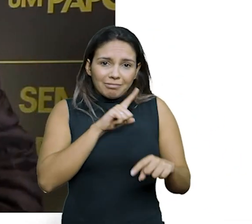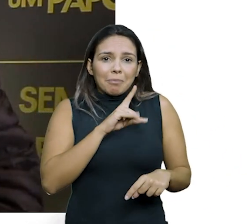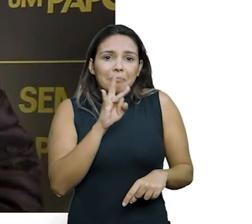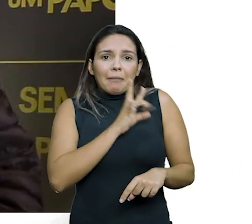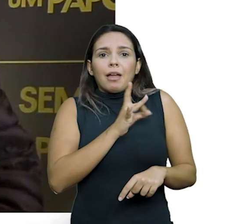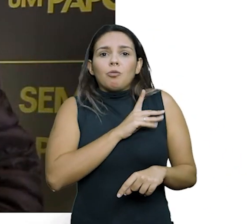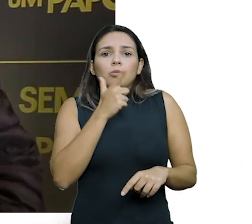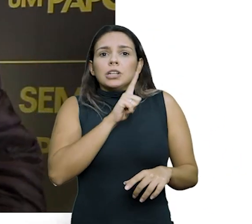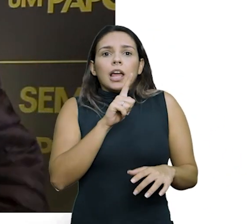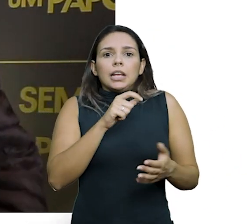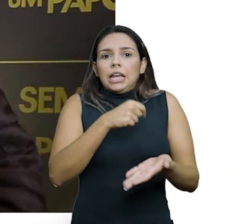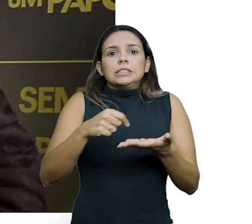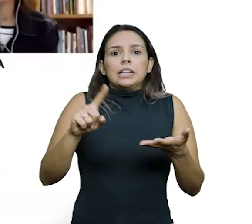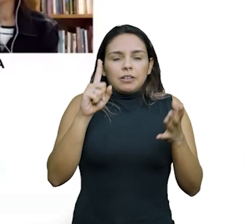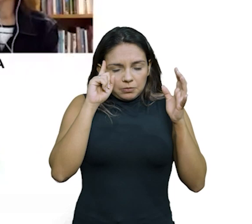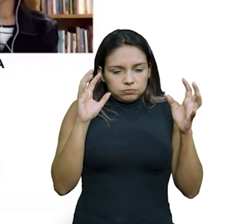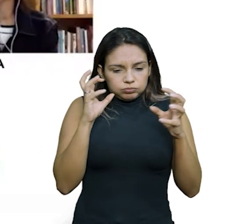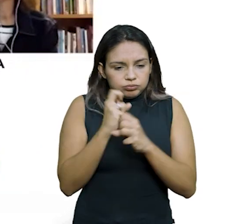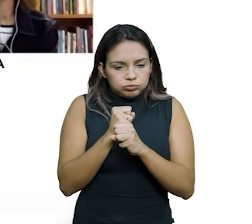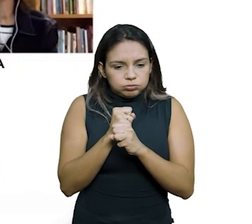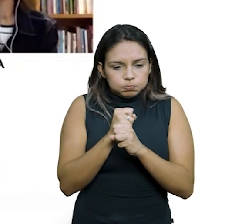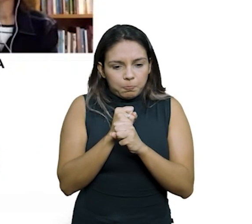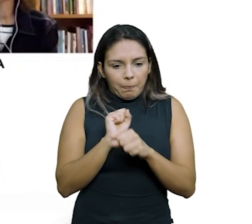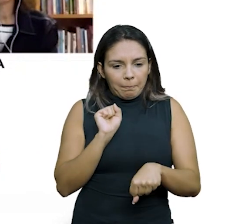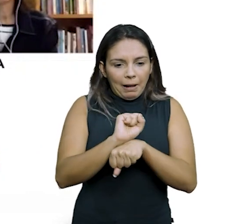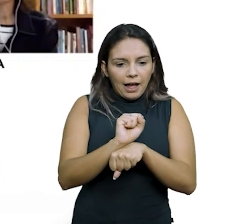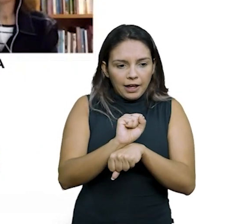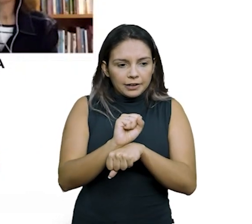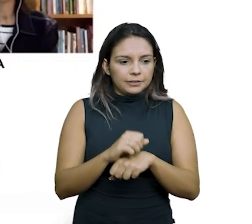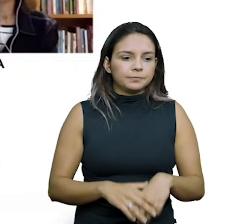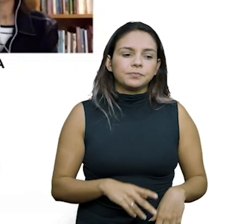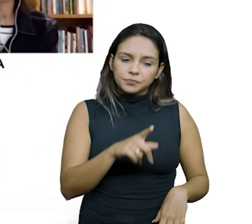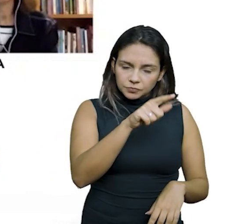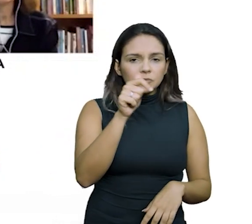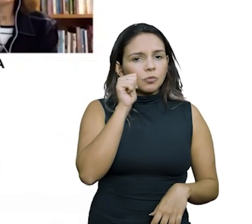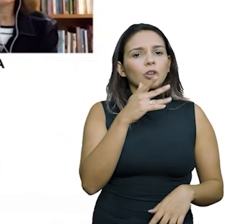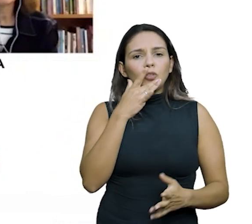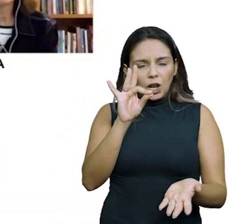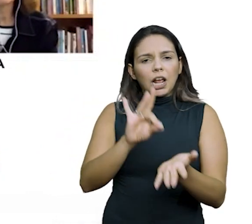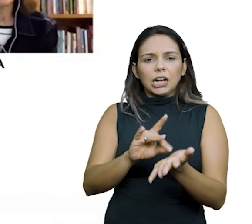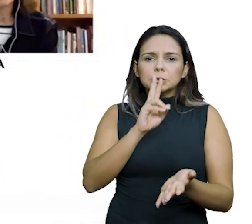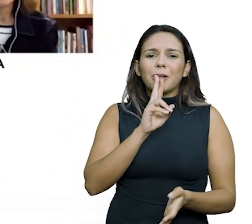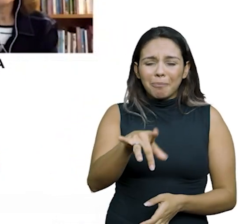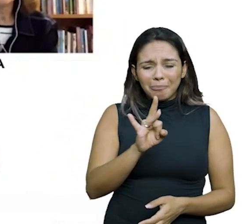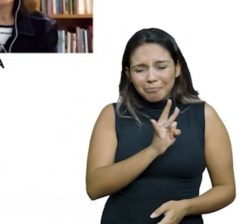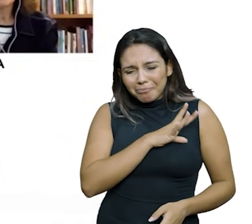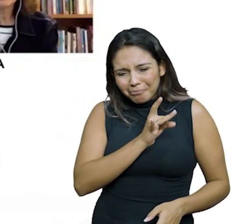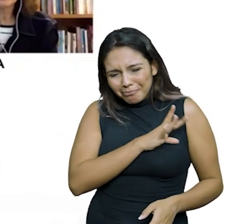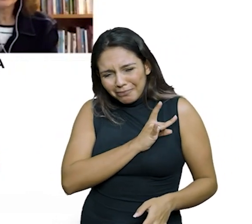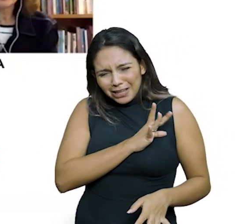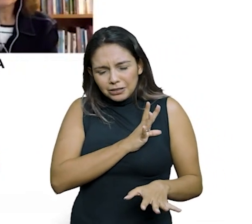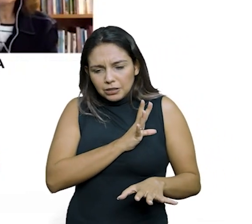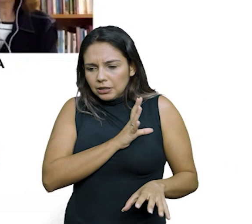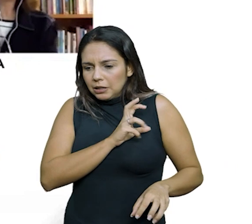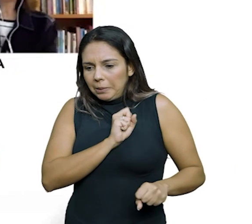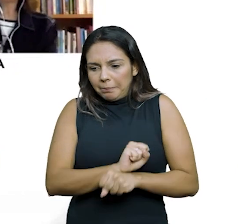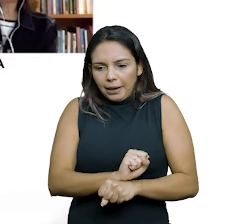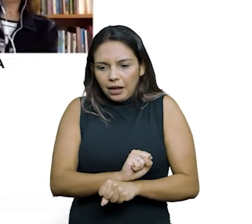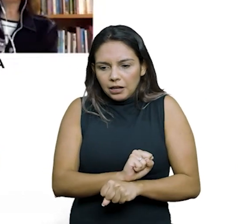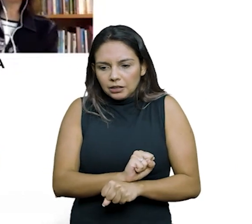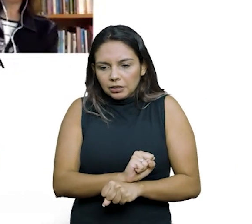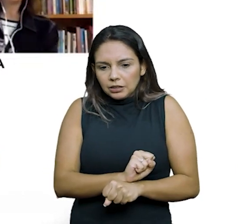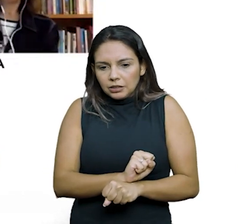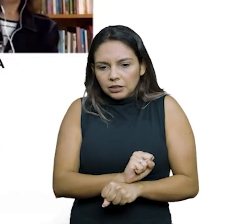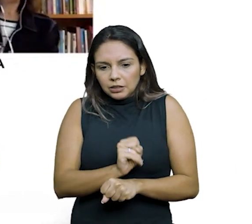sem outras letras, não é, Leila? Eu acho que é isso mesmo. O medo é uma coisa que paralisa,